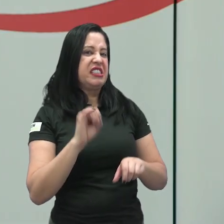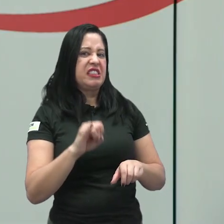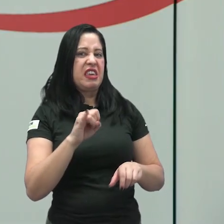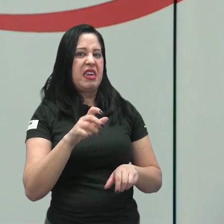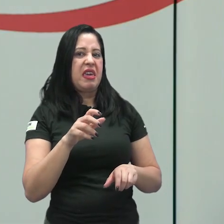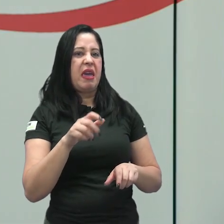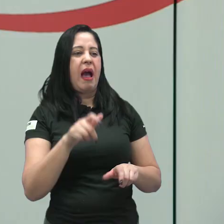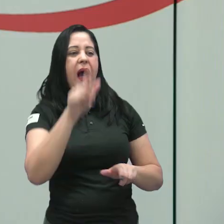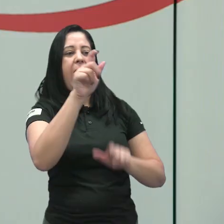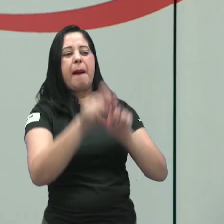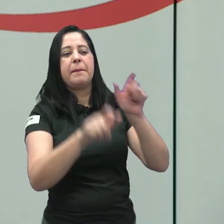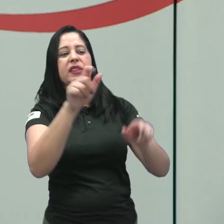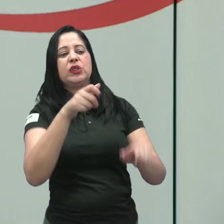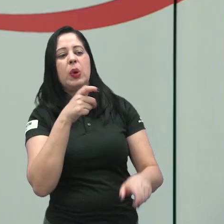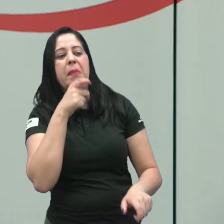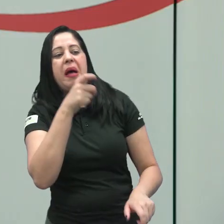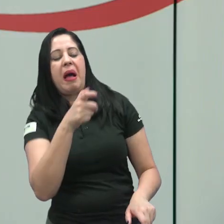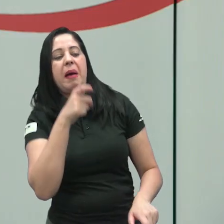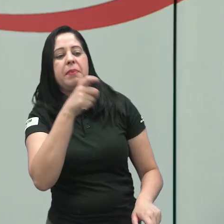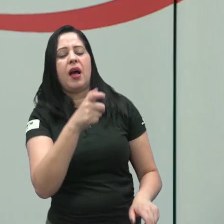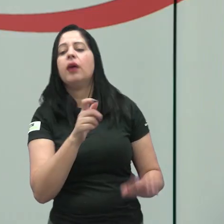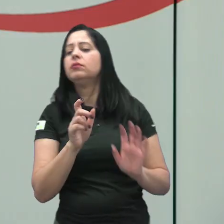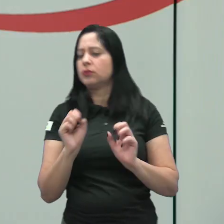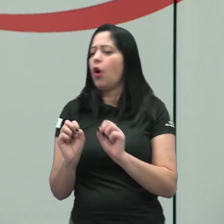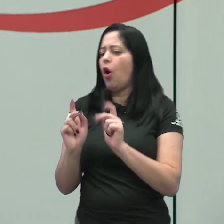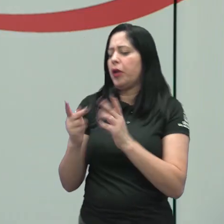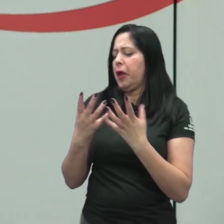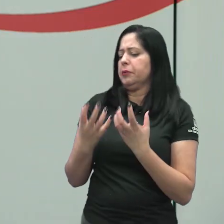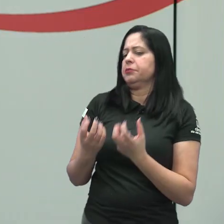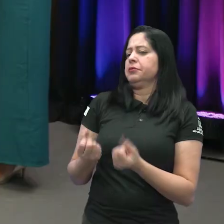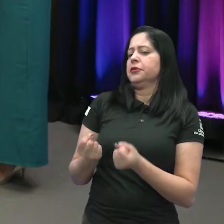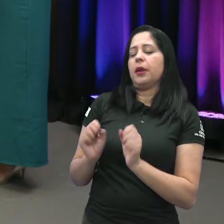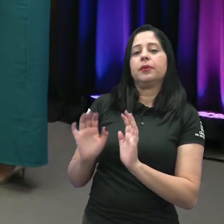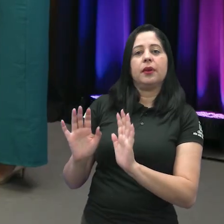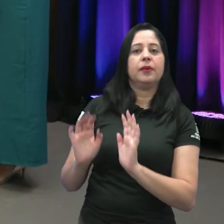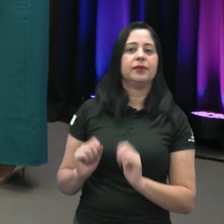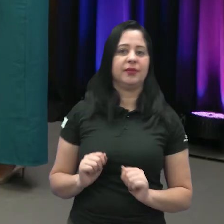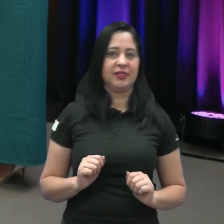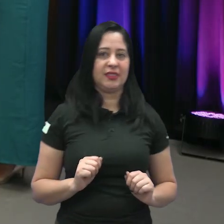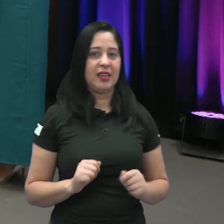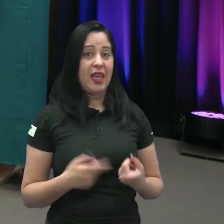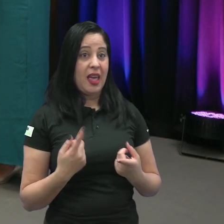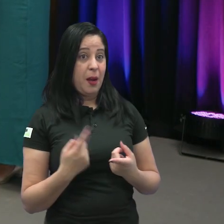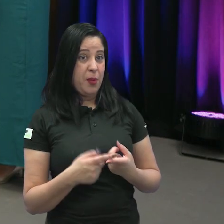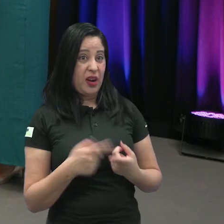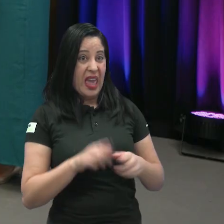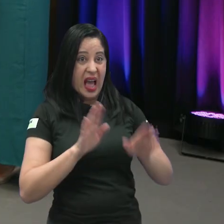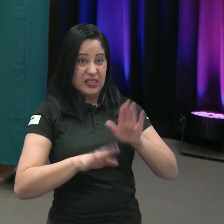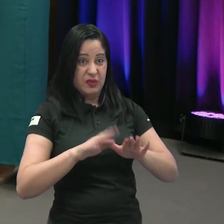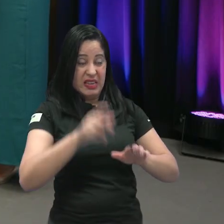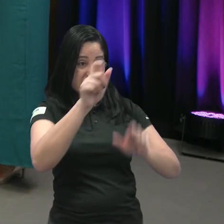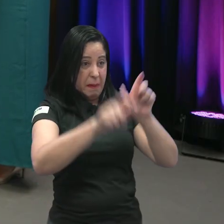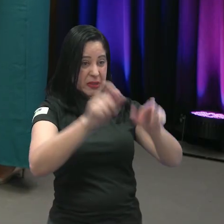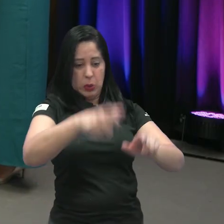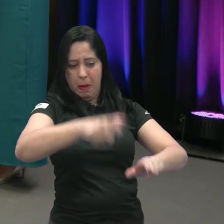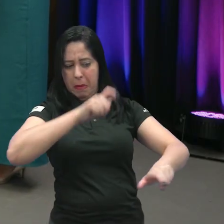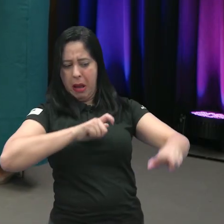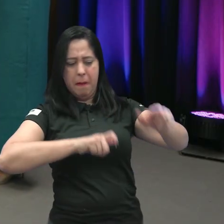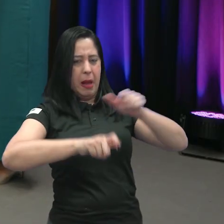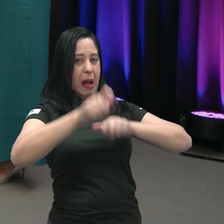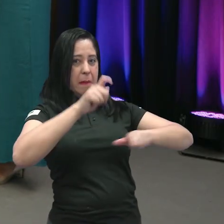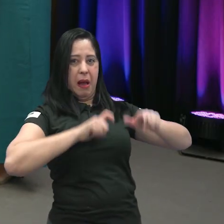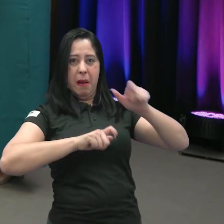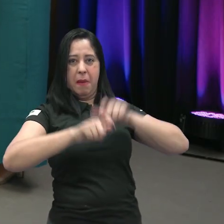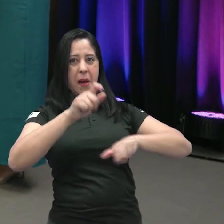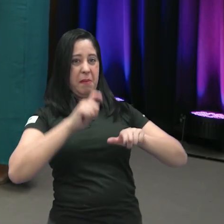crítica, assim, não levar pro coração isso aí. A empatia também, isso ó. é empatia. Não levar pro coração críticas negativas.